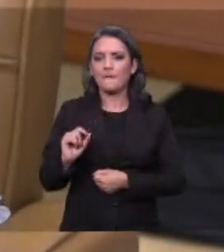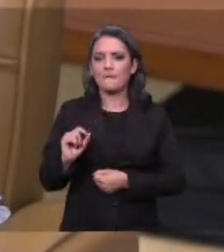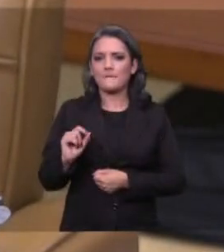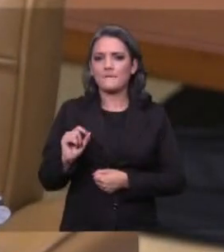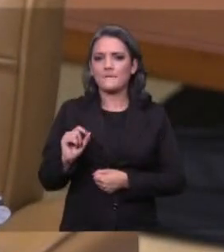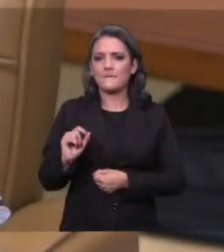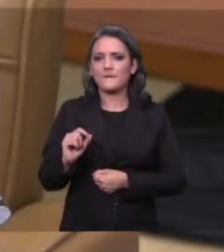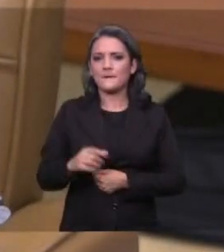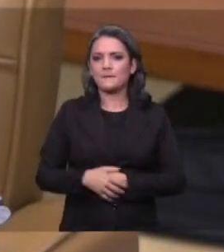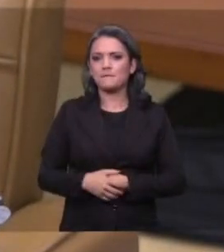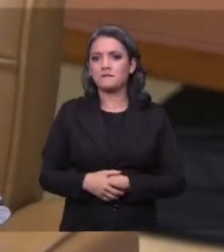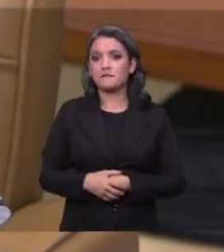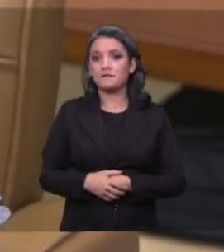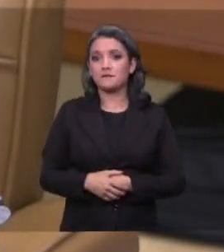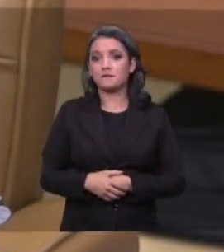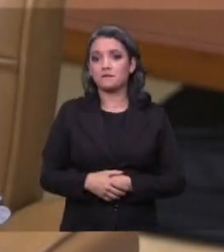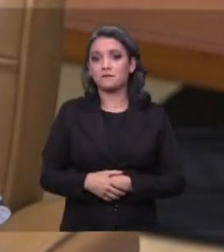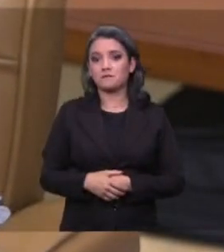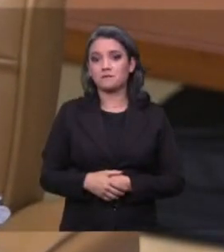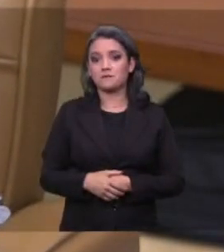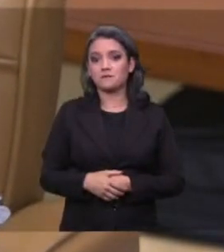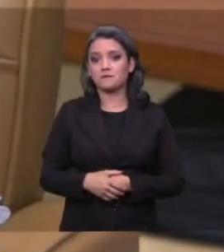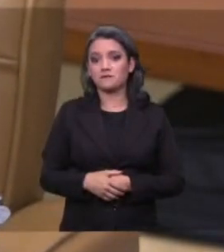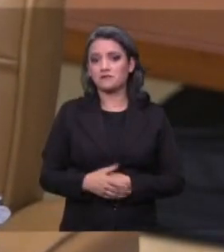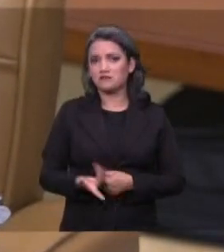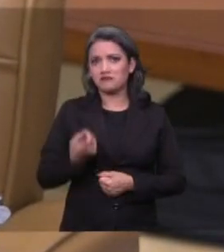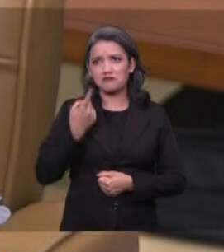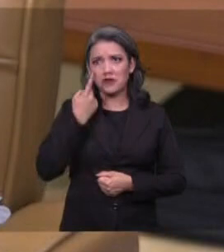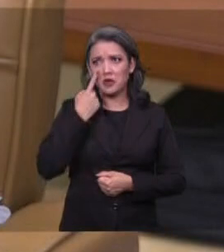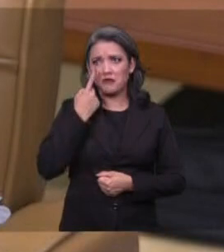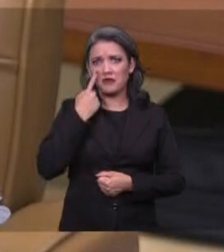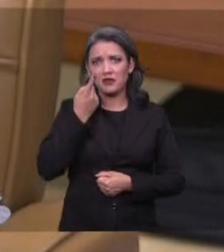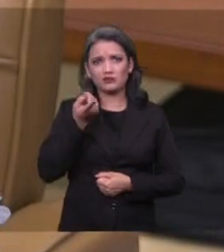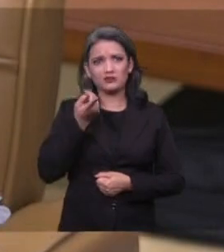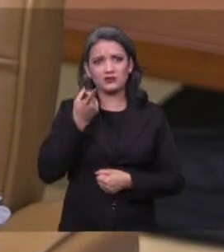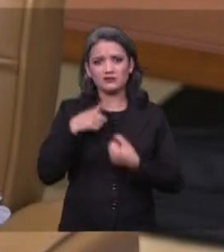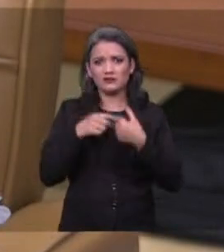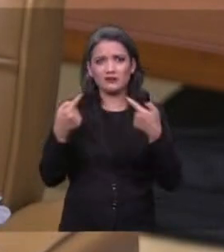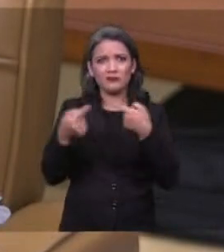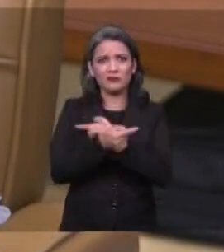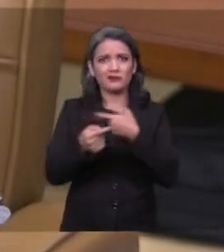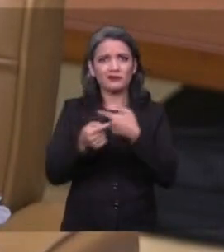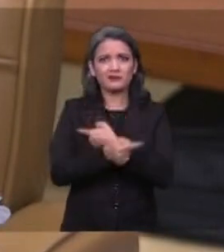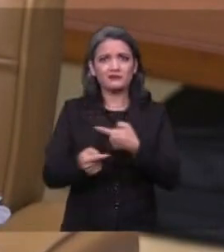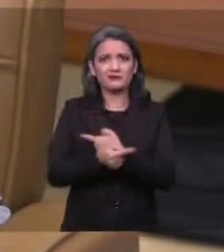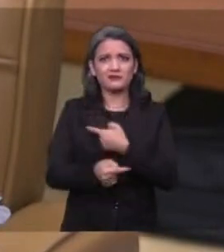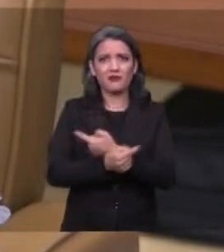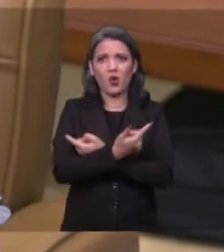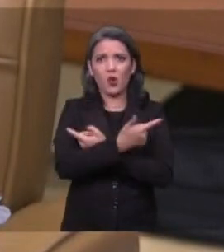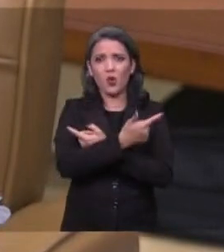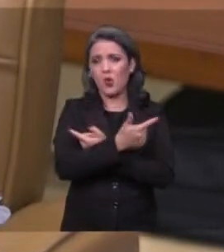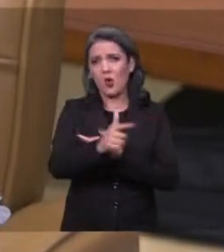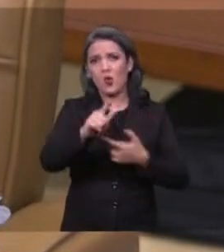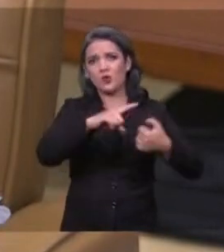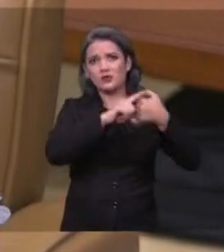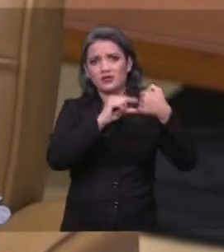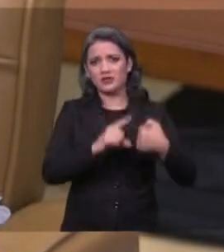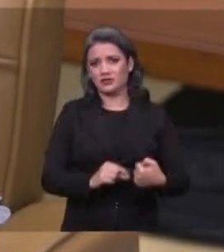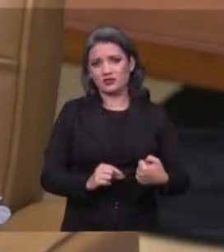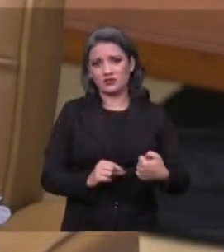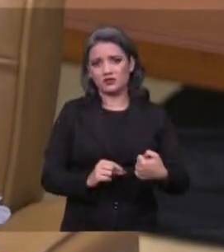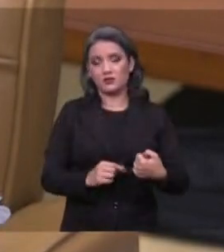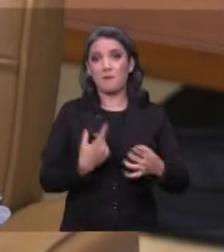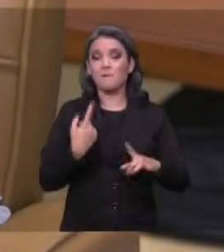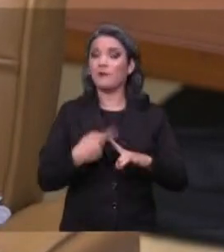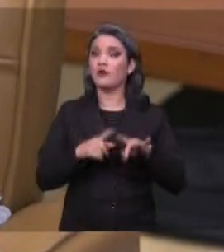Esse artigo, presidente, ao meu ver, é absolutamente incompatível com vários outros artigos aqui e com a interpretação que nós estamos dando.